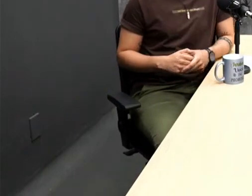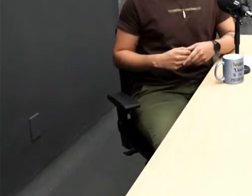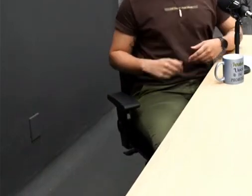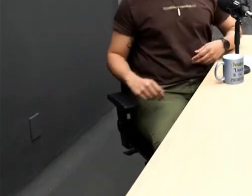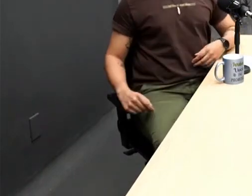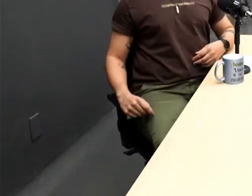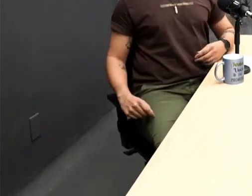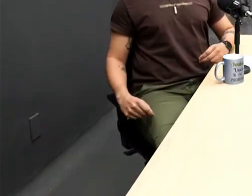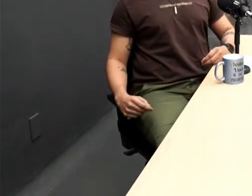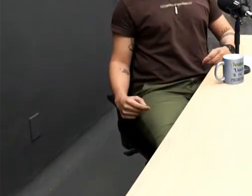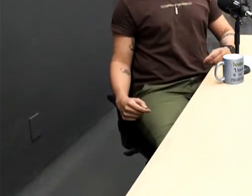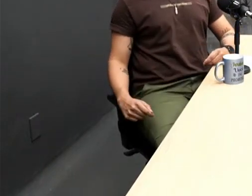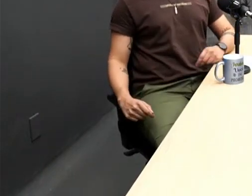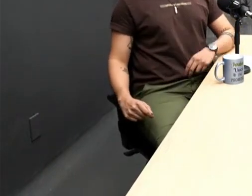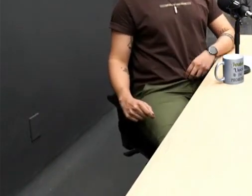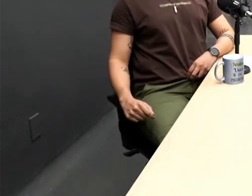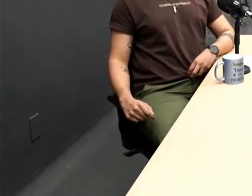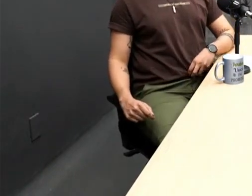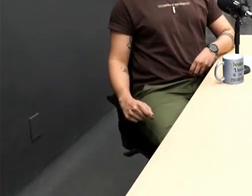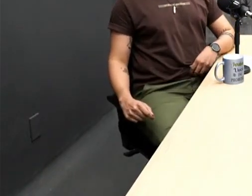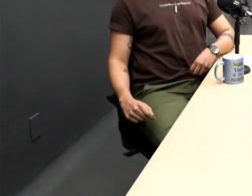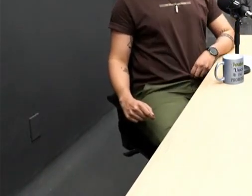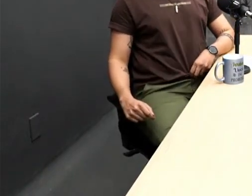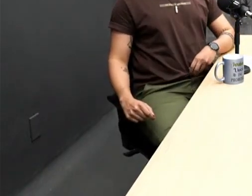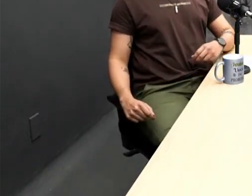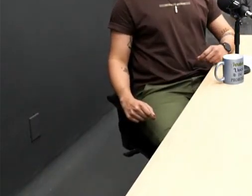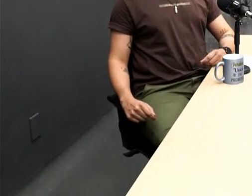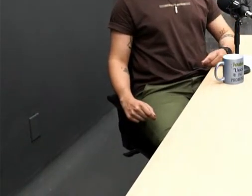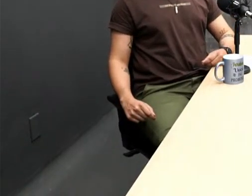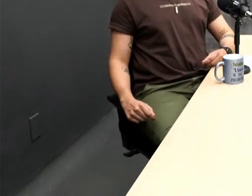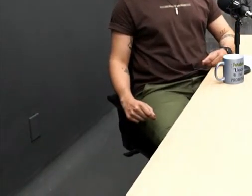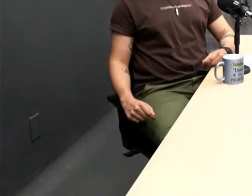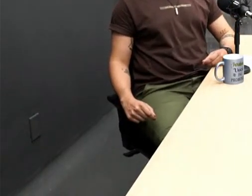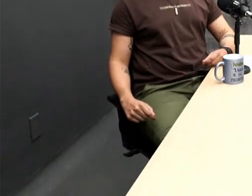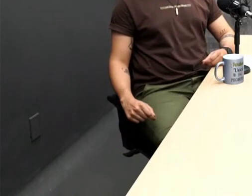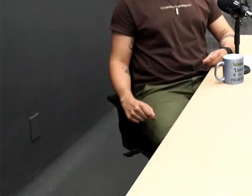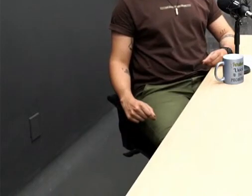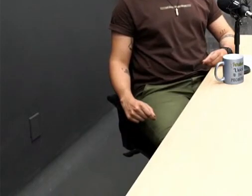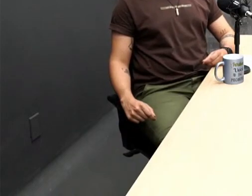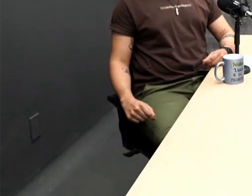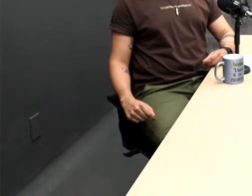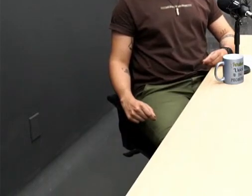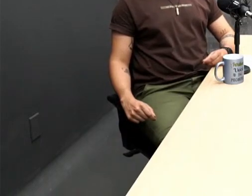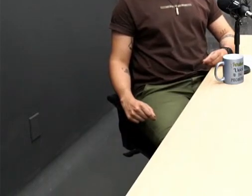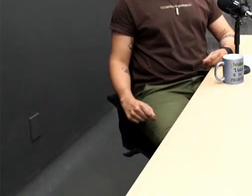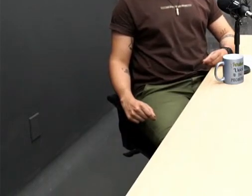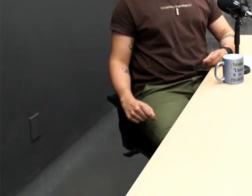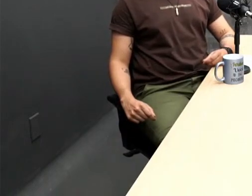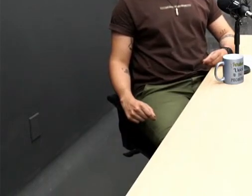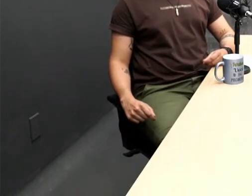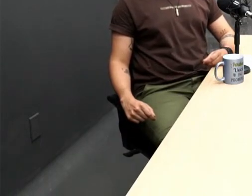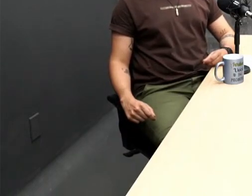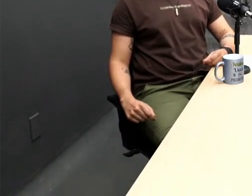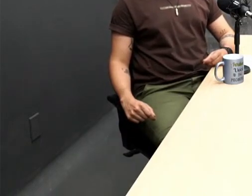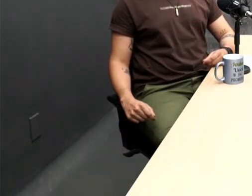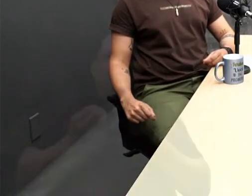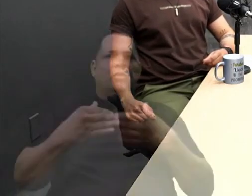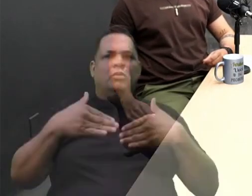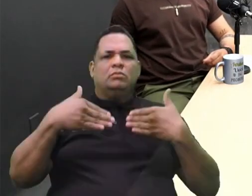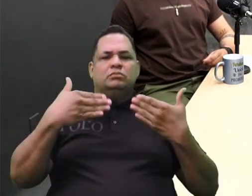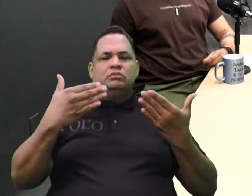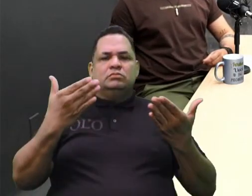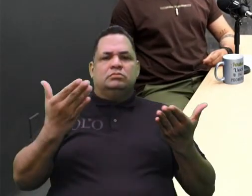pouco, assim, lá do início, de como é que você entrou nesse universo, né? Qual foi